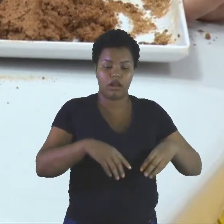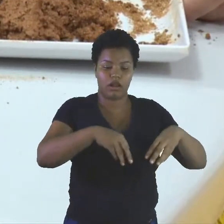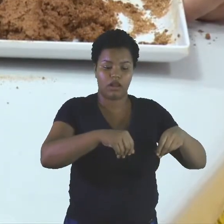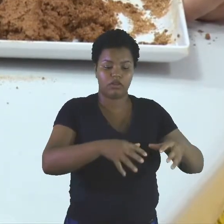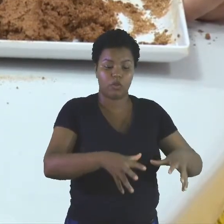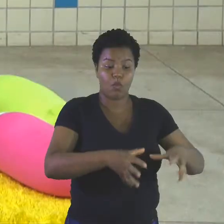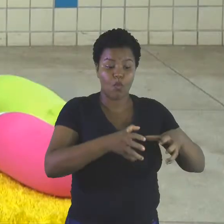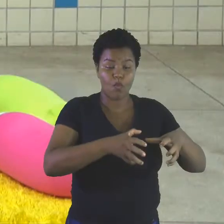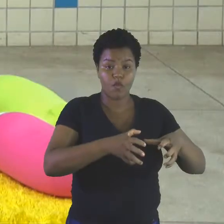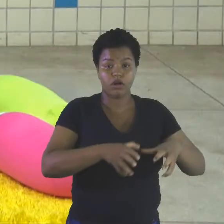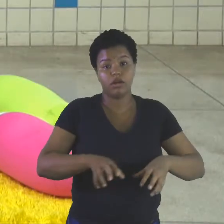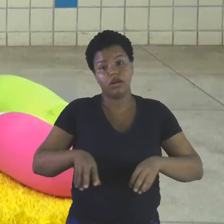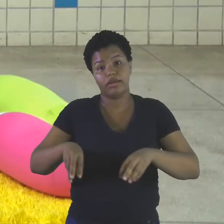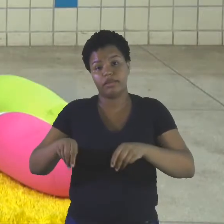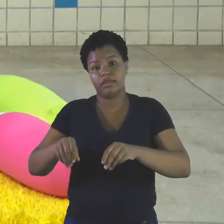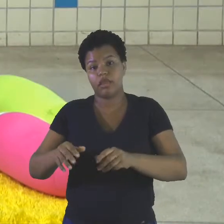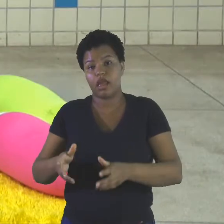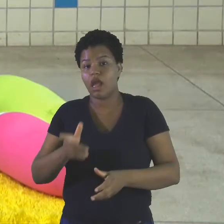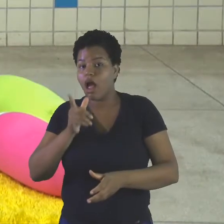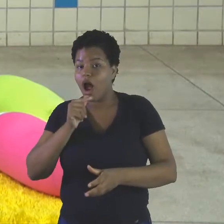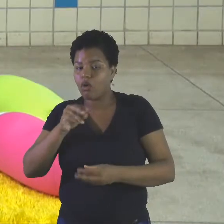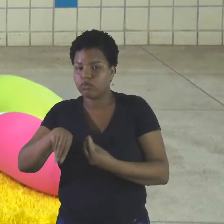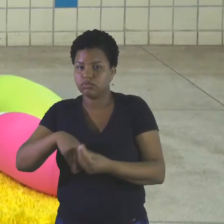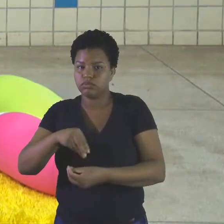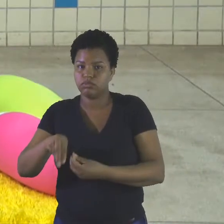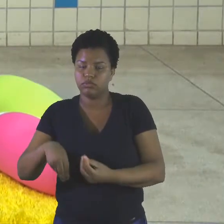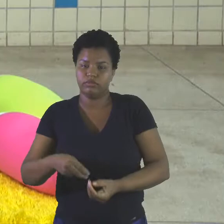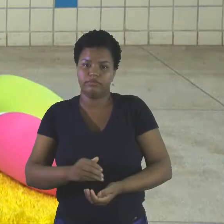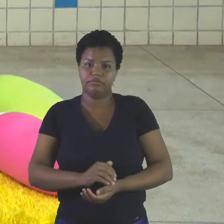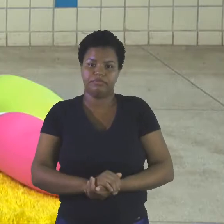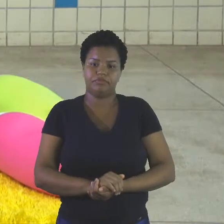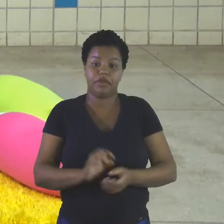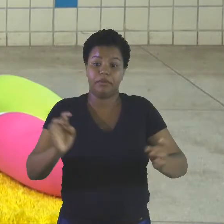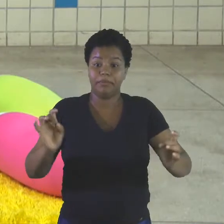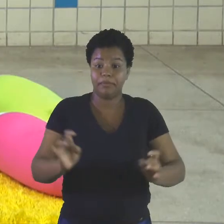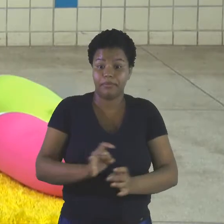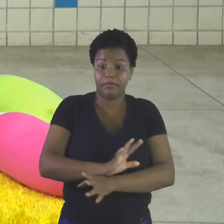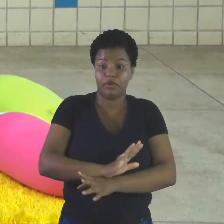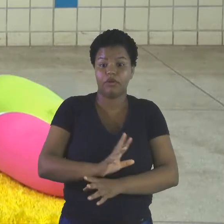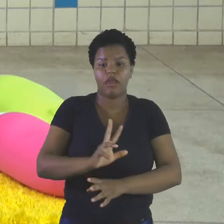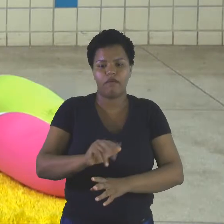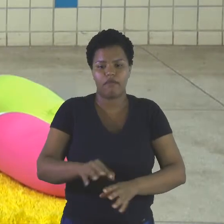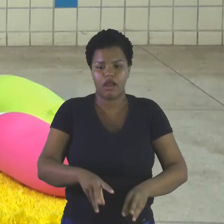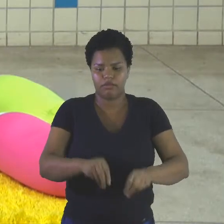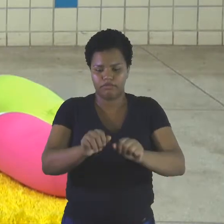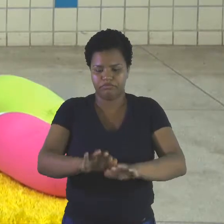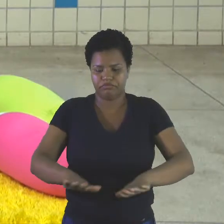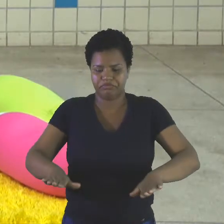seca para terra molhada depois que tá pronta você vai espalhar